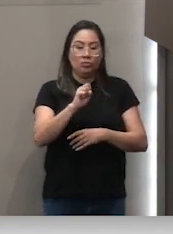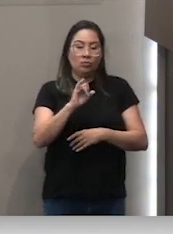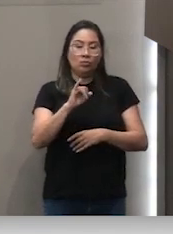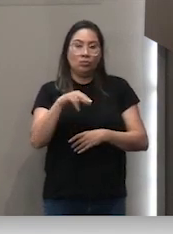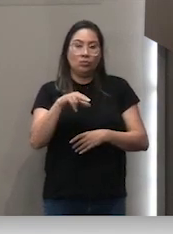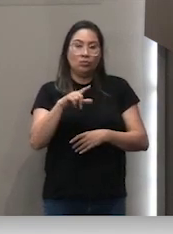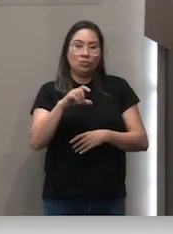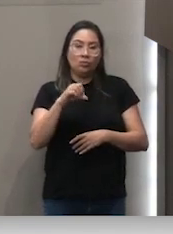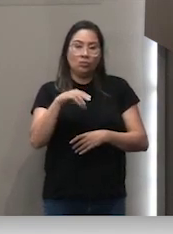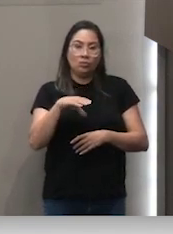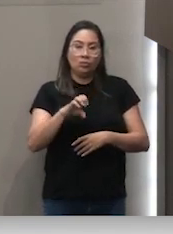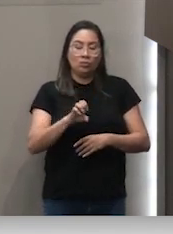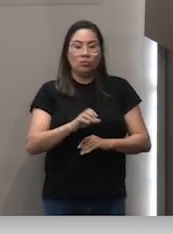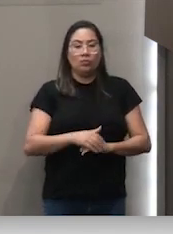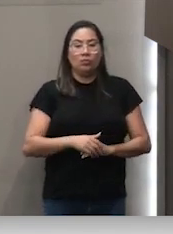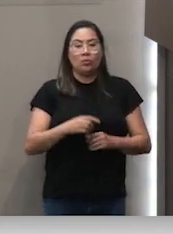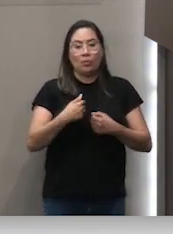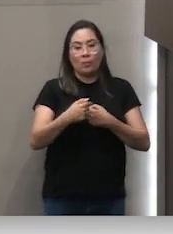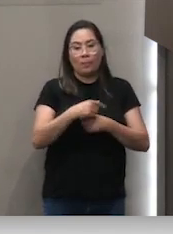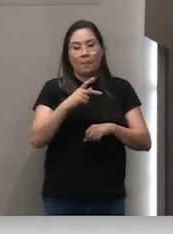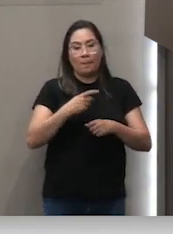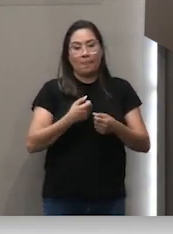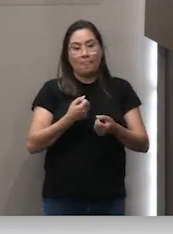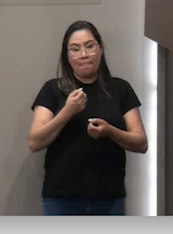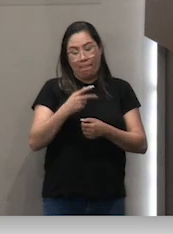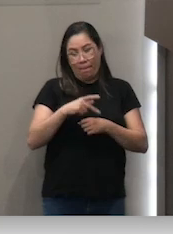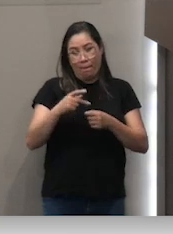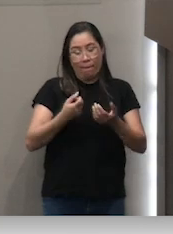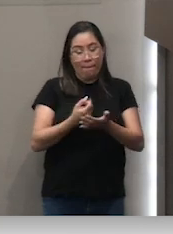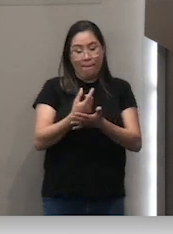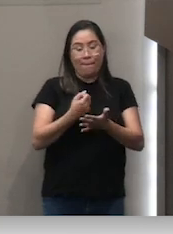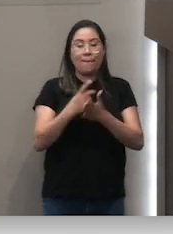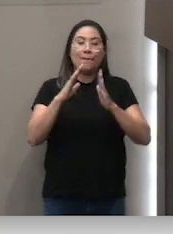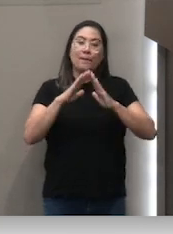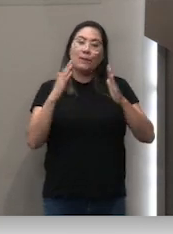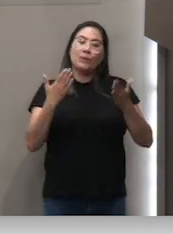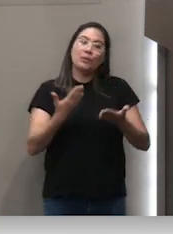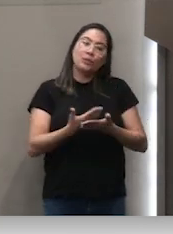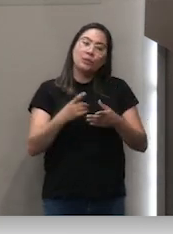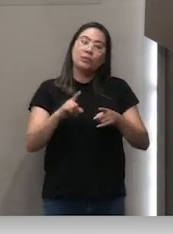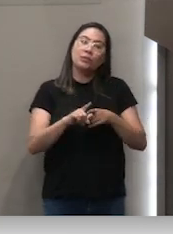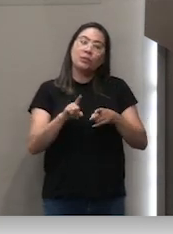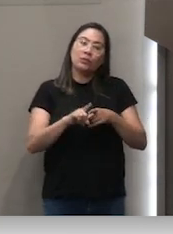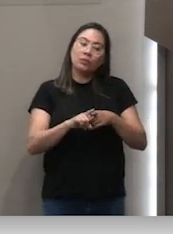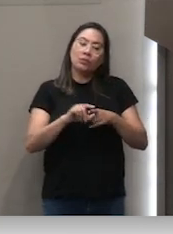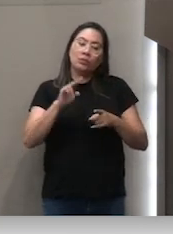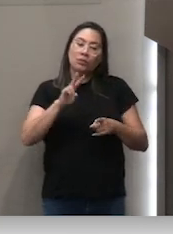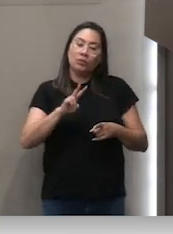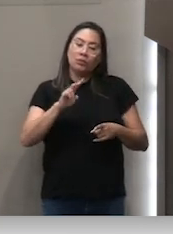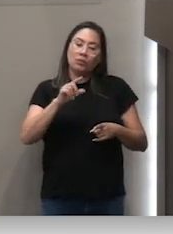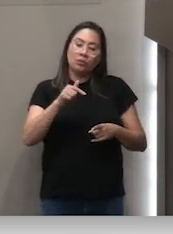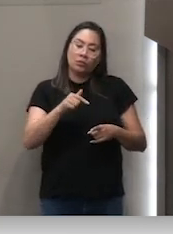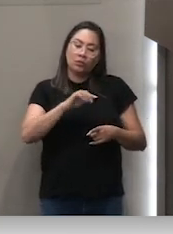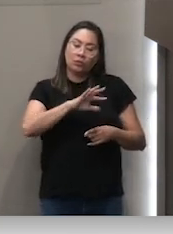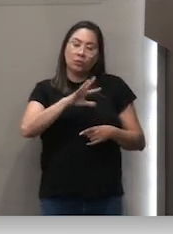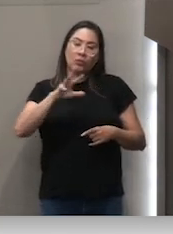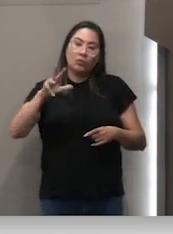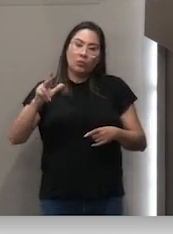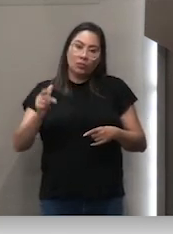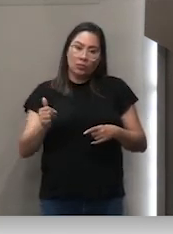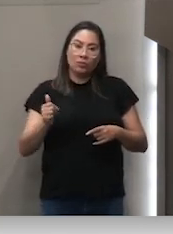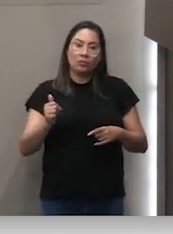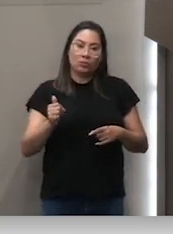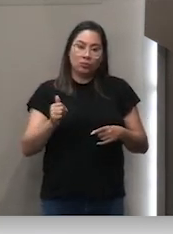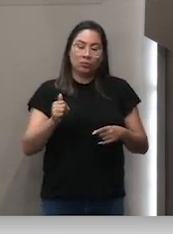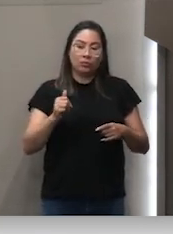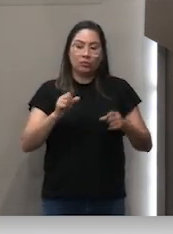Então, o município de Passo Fundo vai adquirir essas escolas, além de investir mais de 27 milhões no pacote de obras